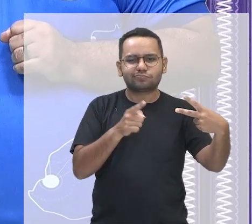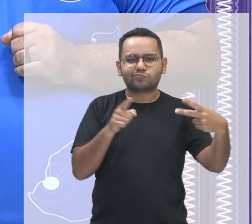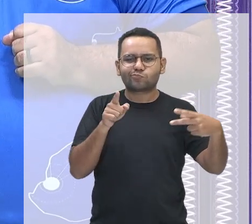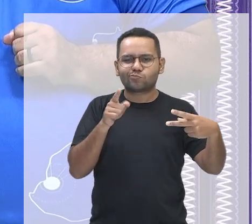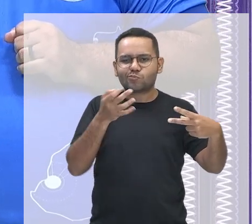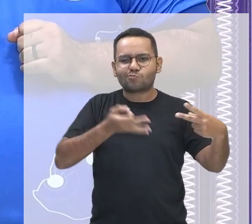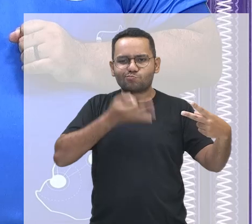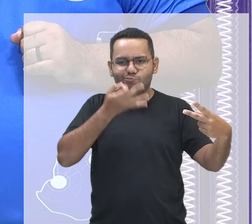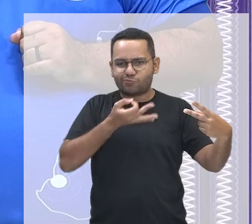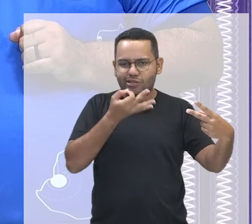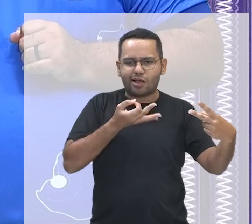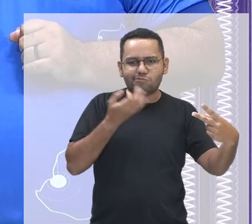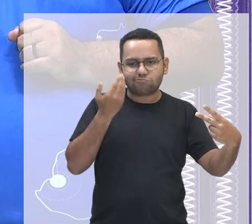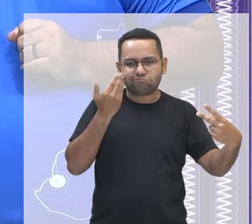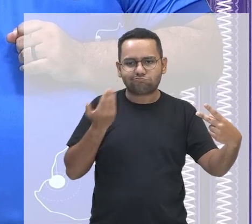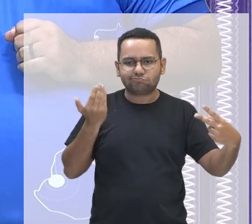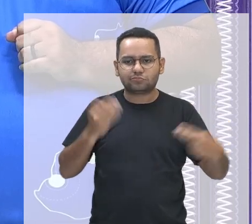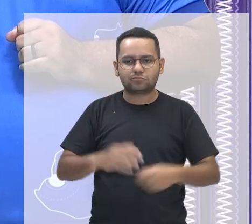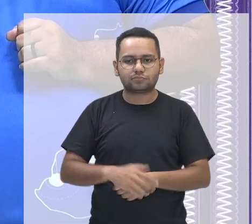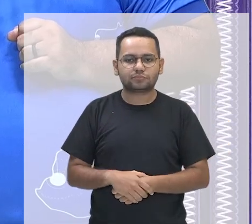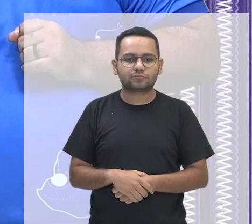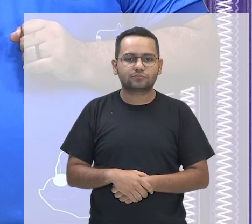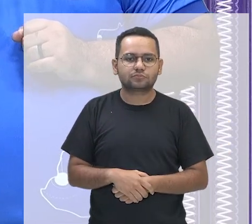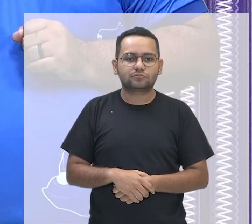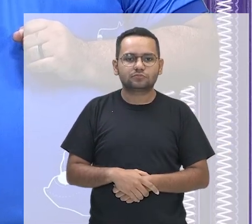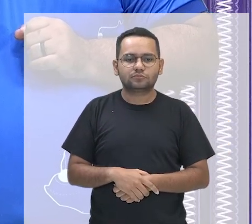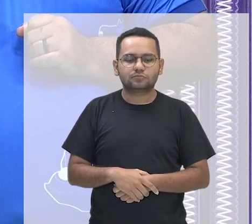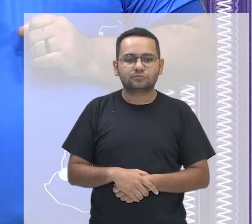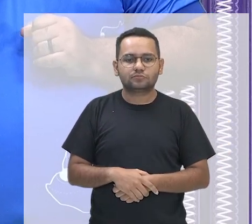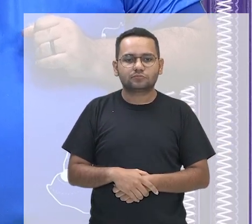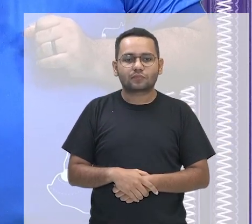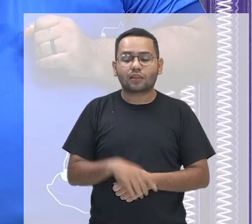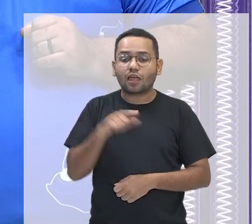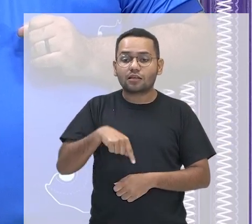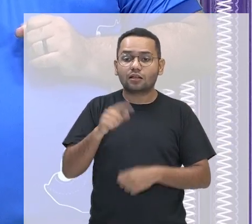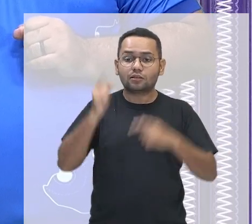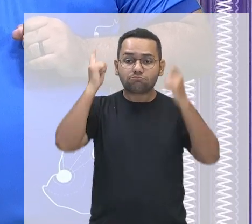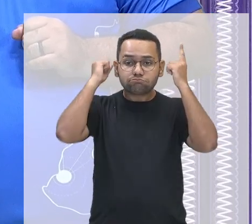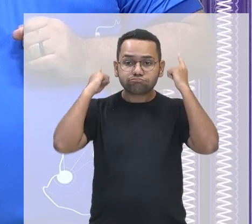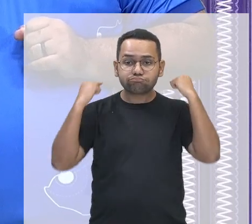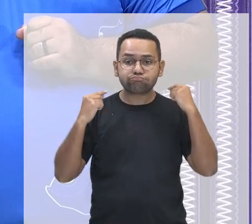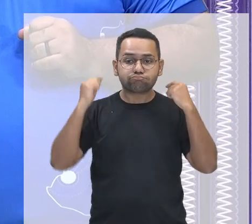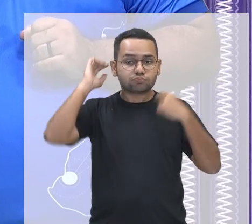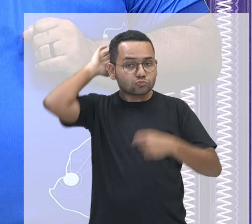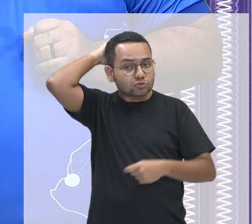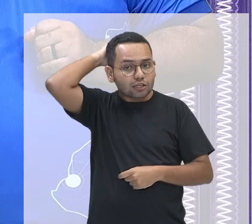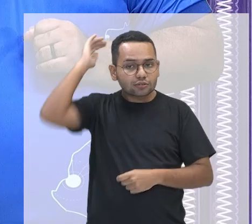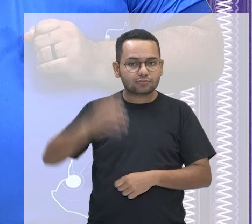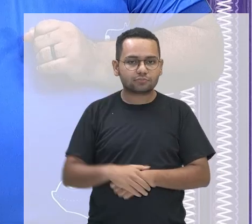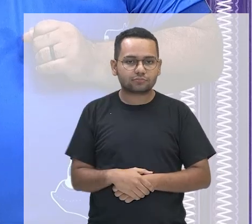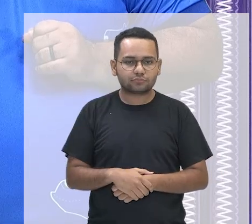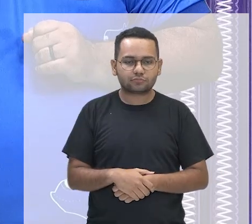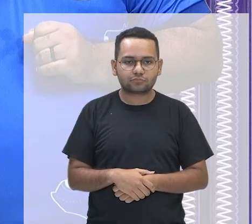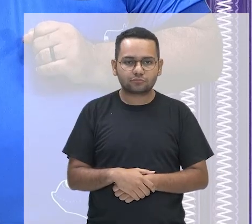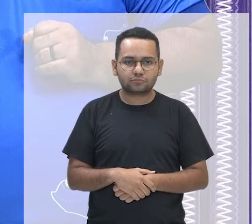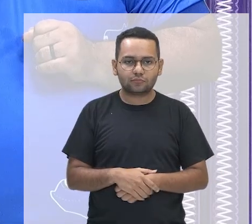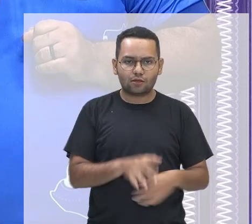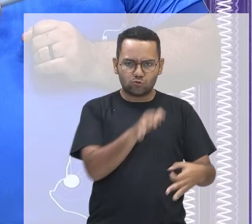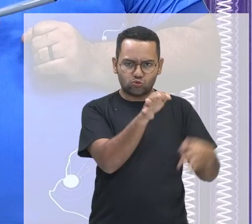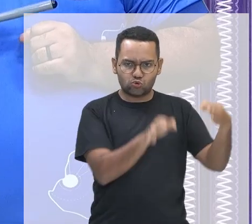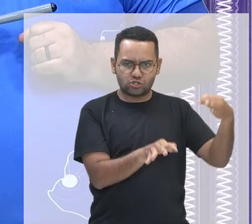que está aqui ao meu lado, que é a ética no judaísmo. Justiça e caridade como